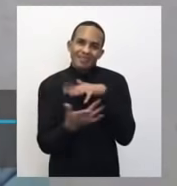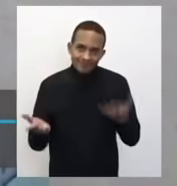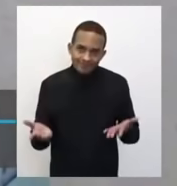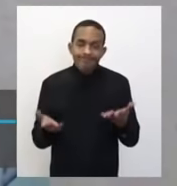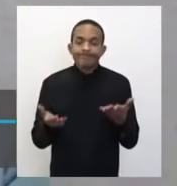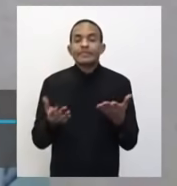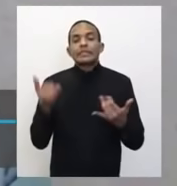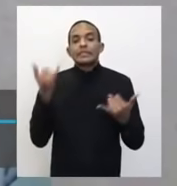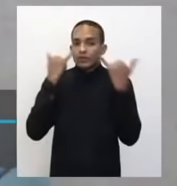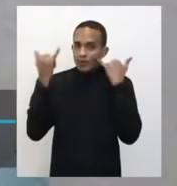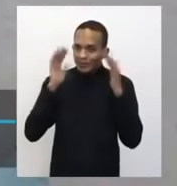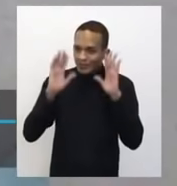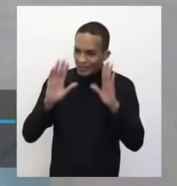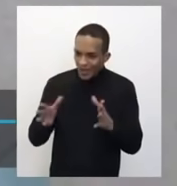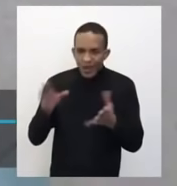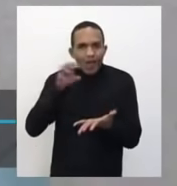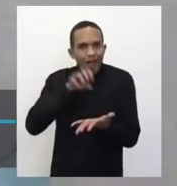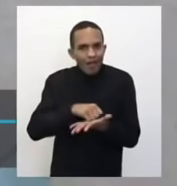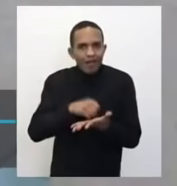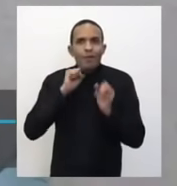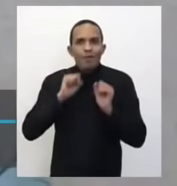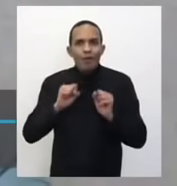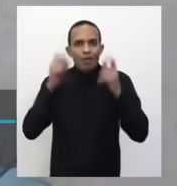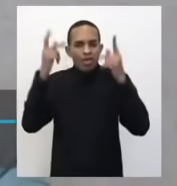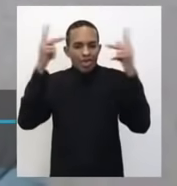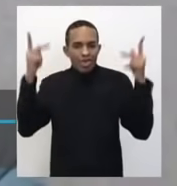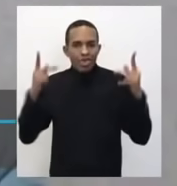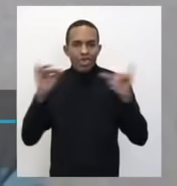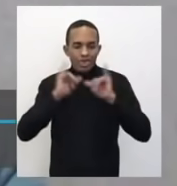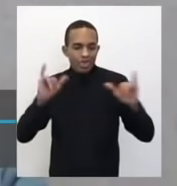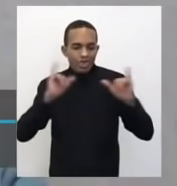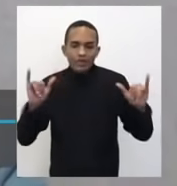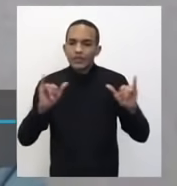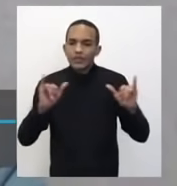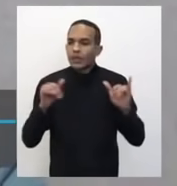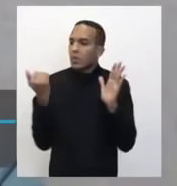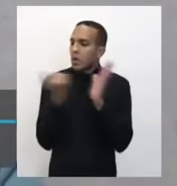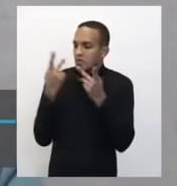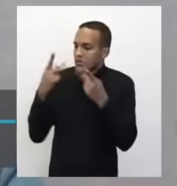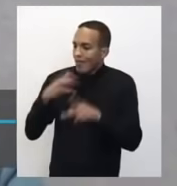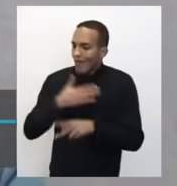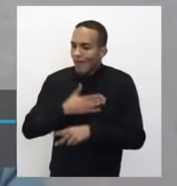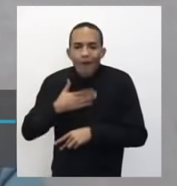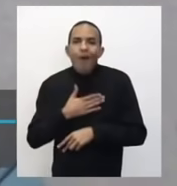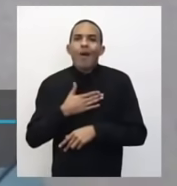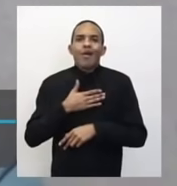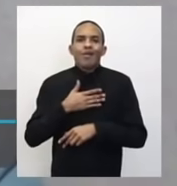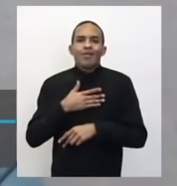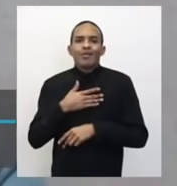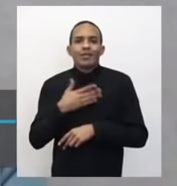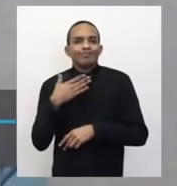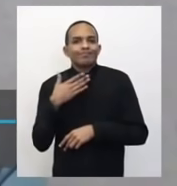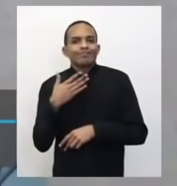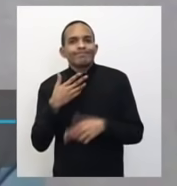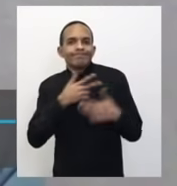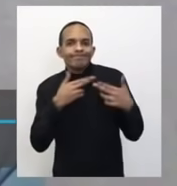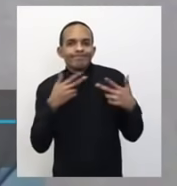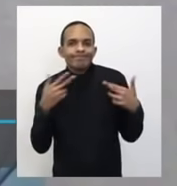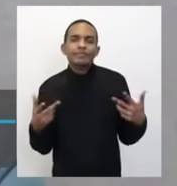esses dados coletados, eles podem divulgar produtos das marcas que você tem mais preferência, que te agradam.